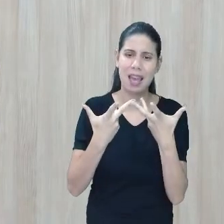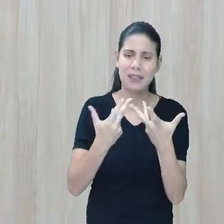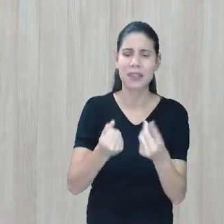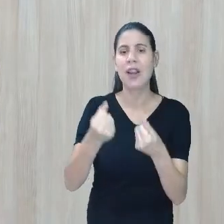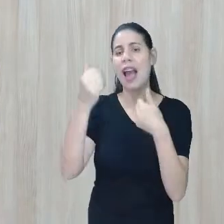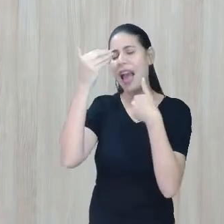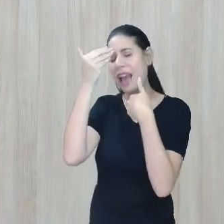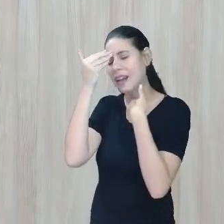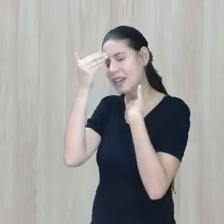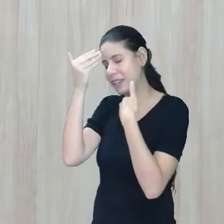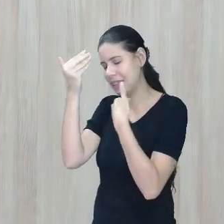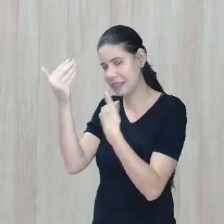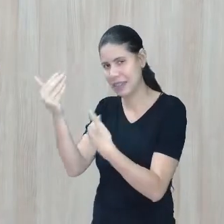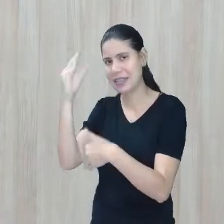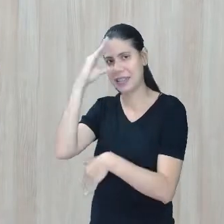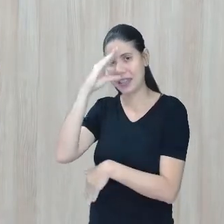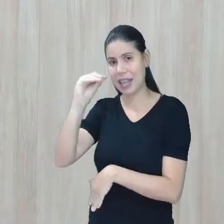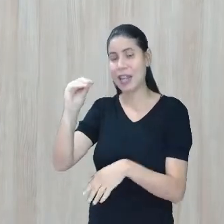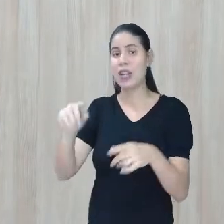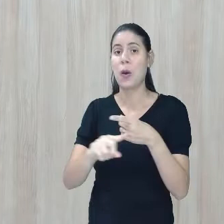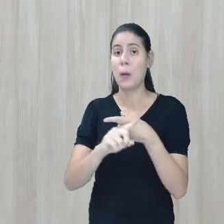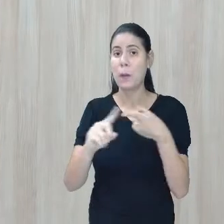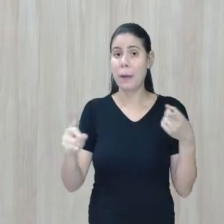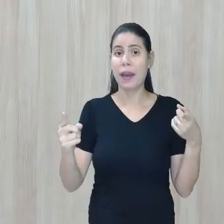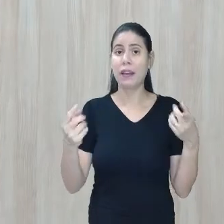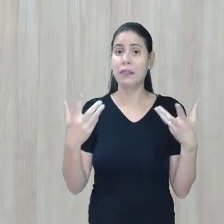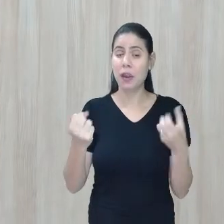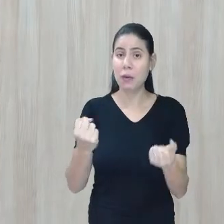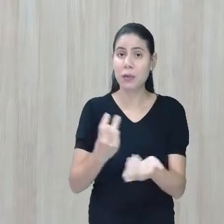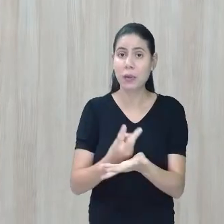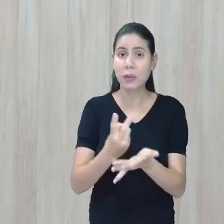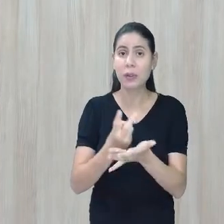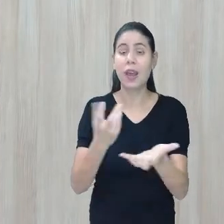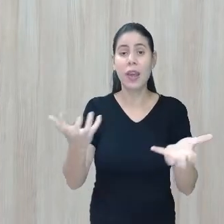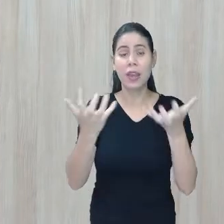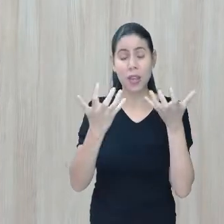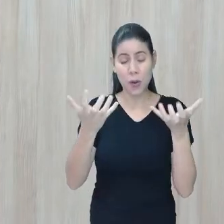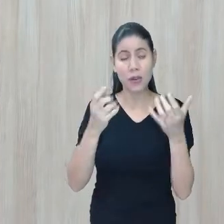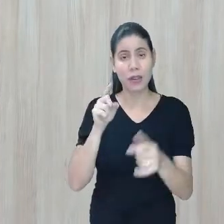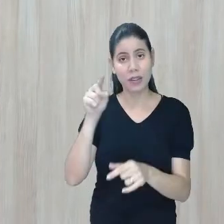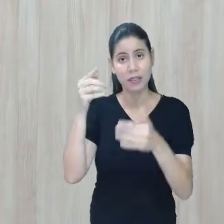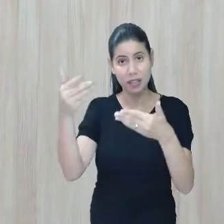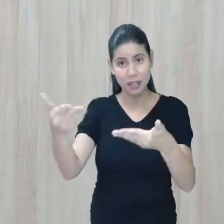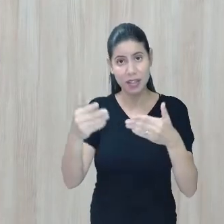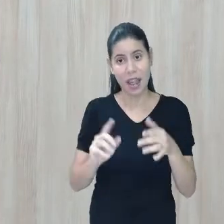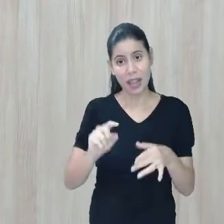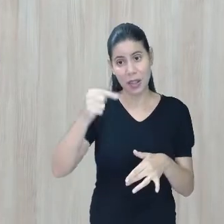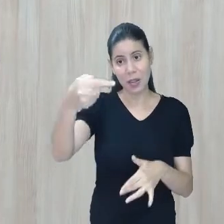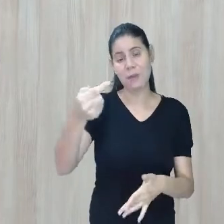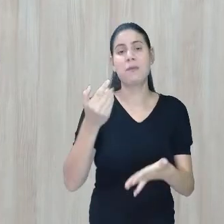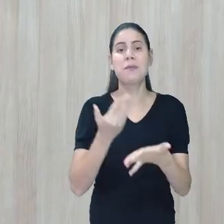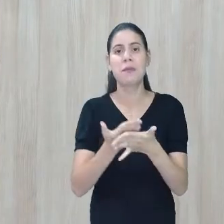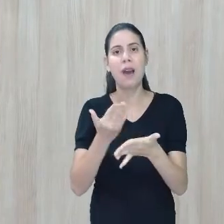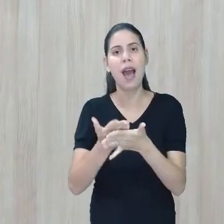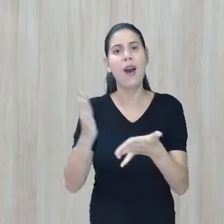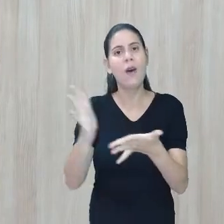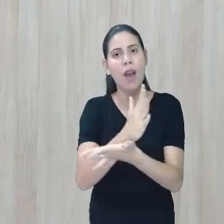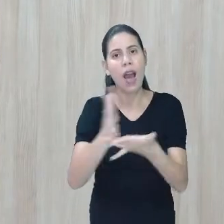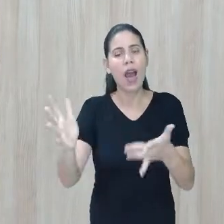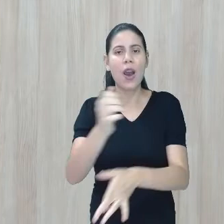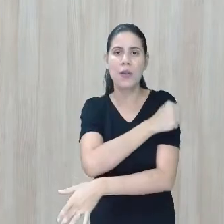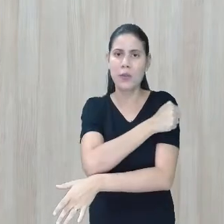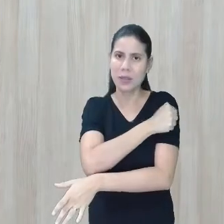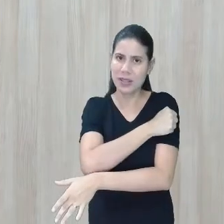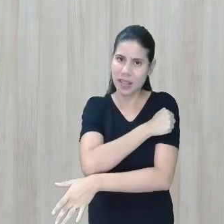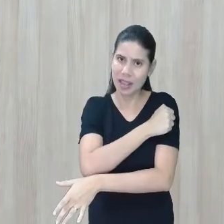tenho a agradecer, Carlinhos, mas a gente precisa continuar. E eu convido que você traga no nosso próximo momento alguns desses estudantes, dessas